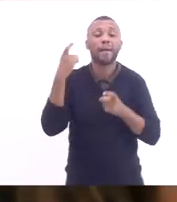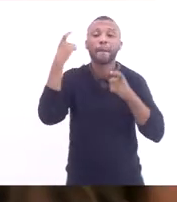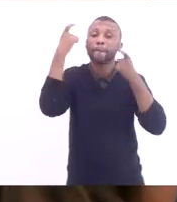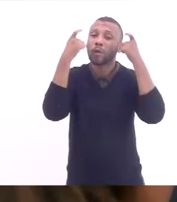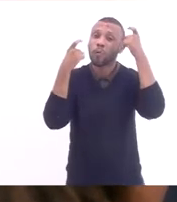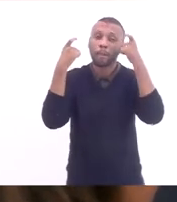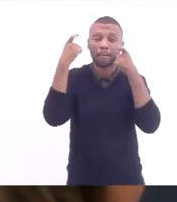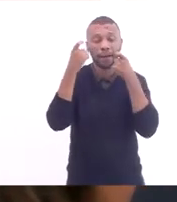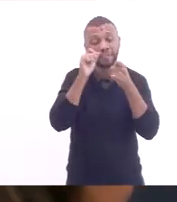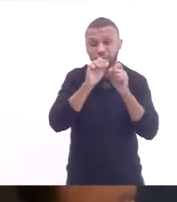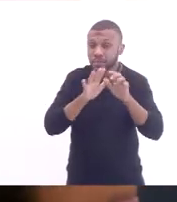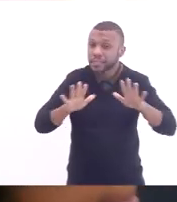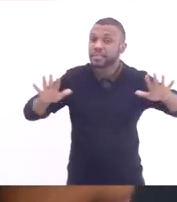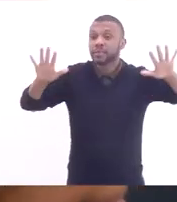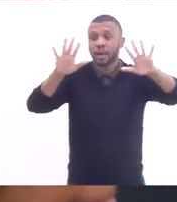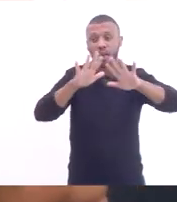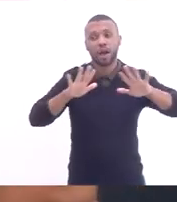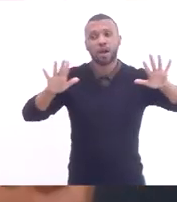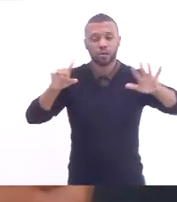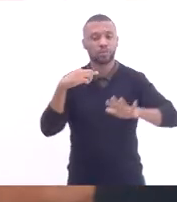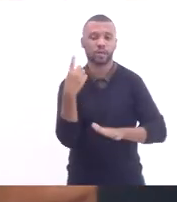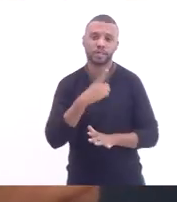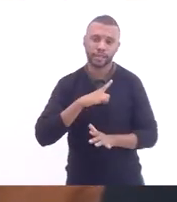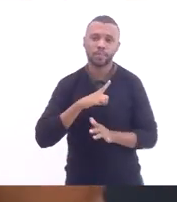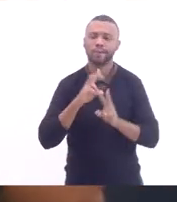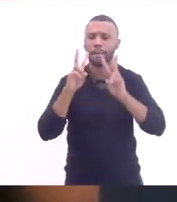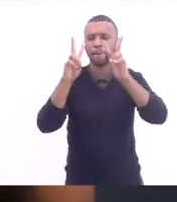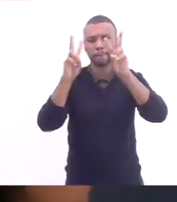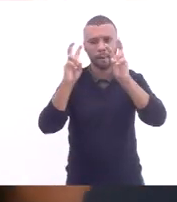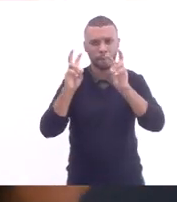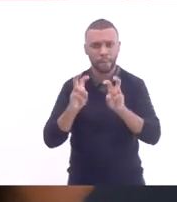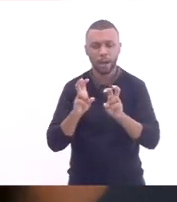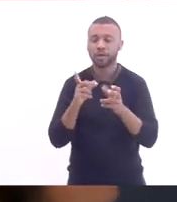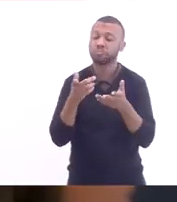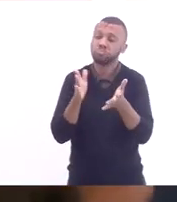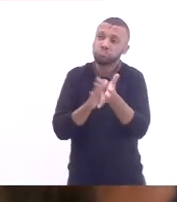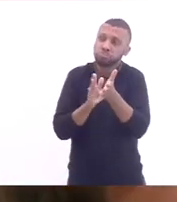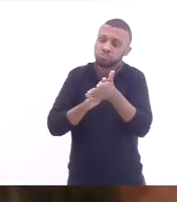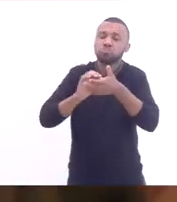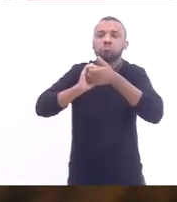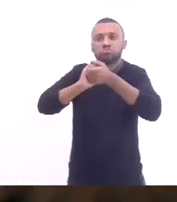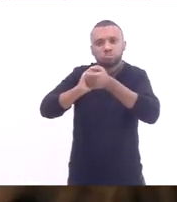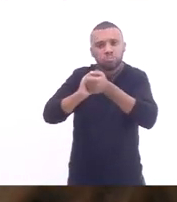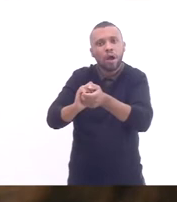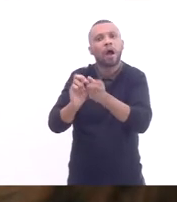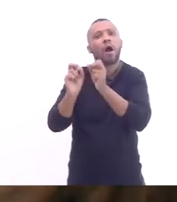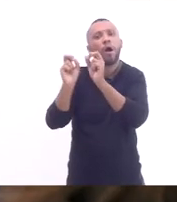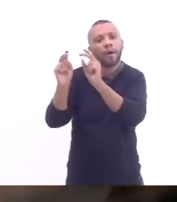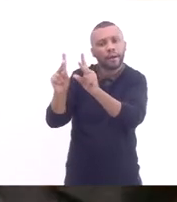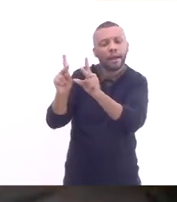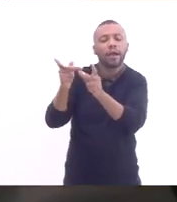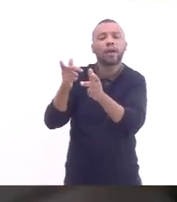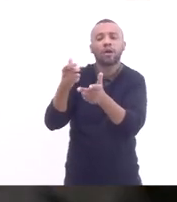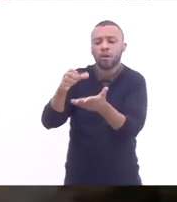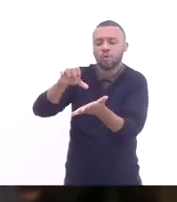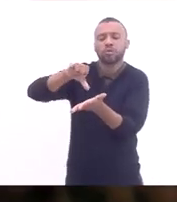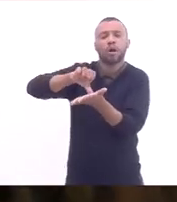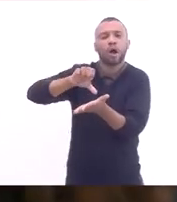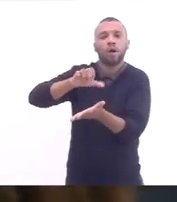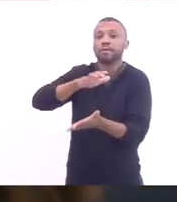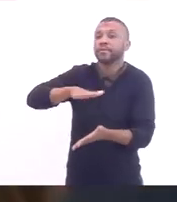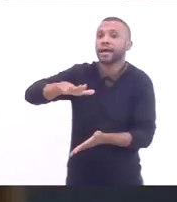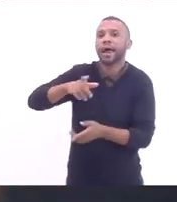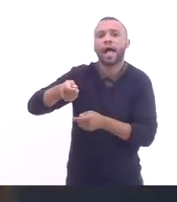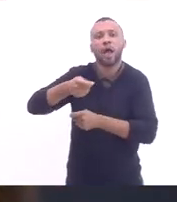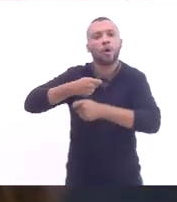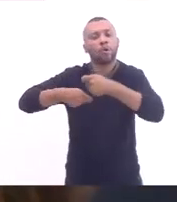linhas gerais, temos questões aqui que temos que elogiar, que os órgãos da área